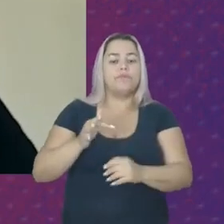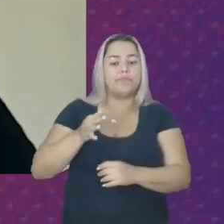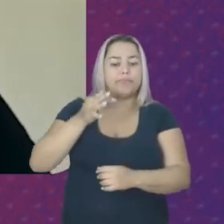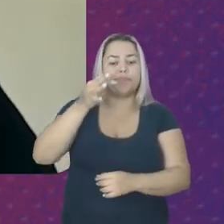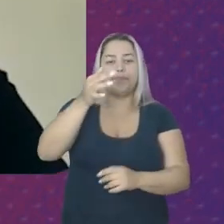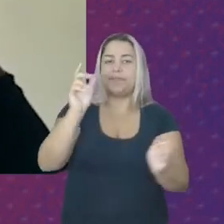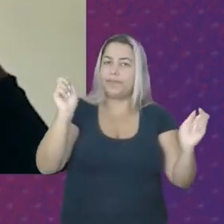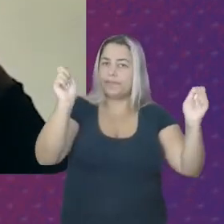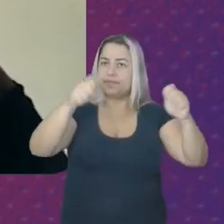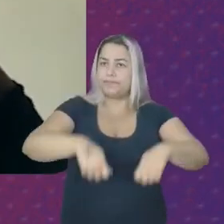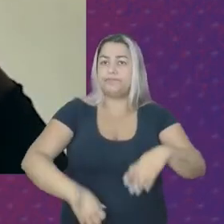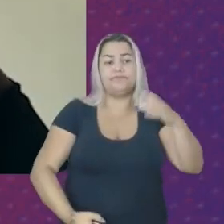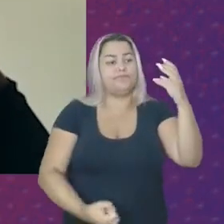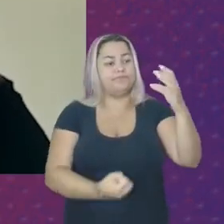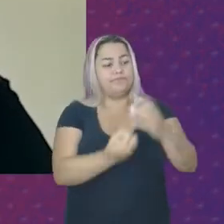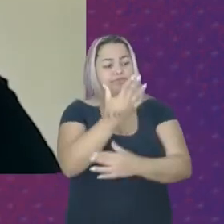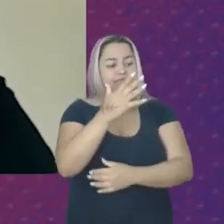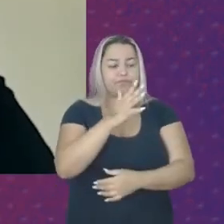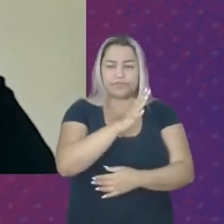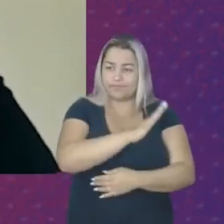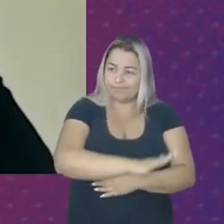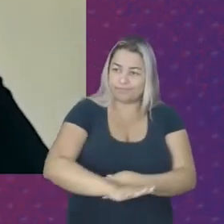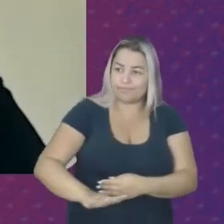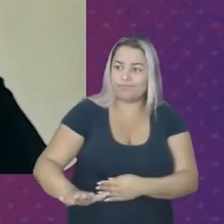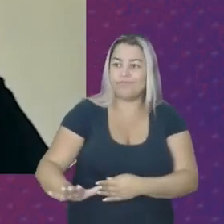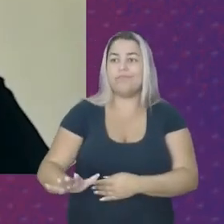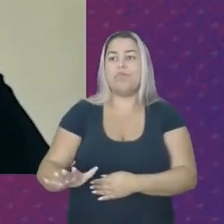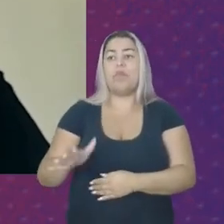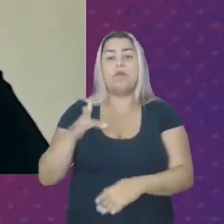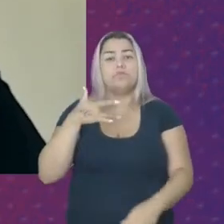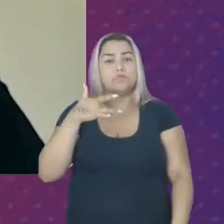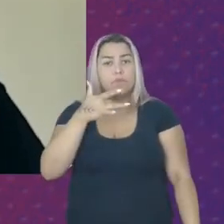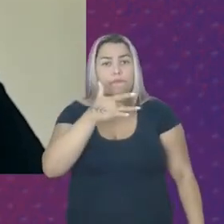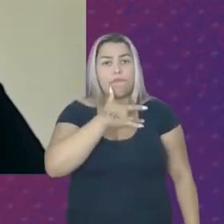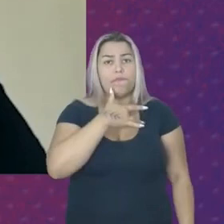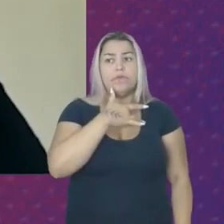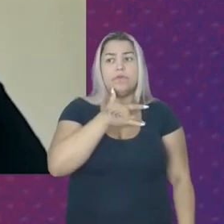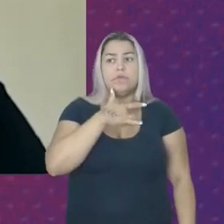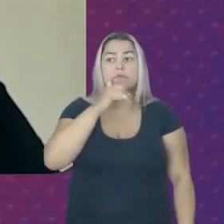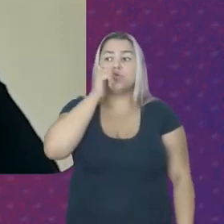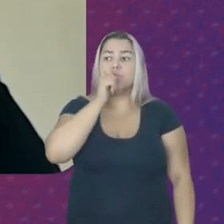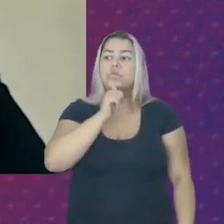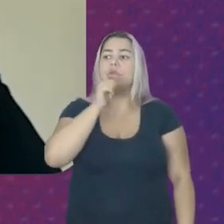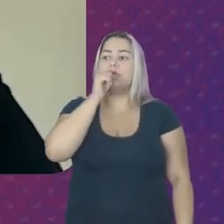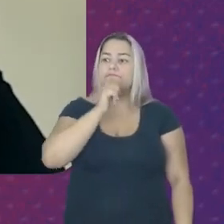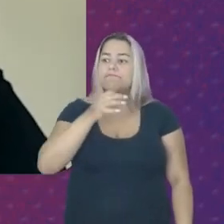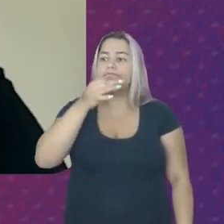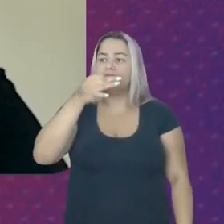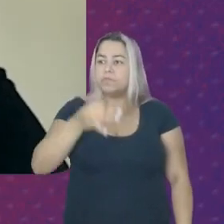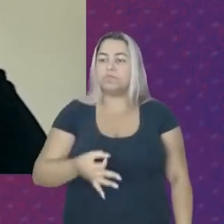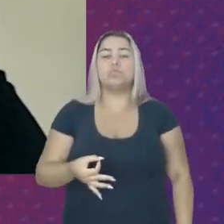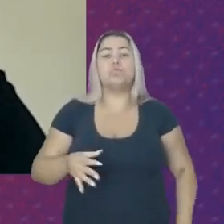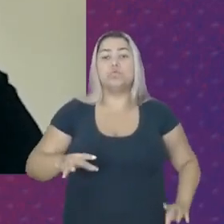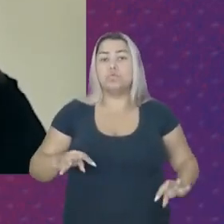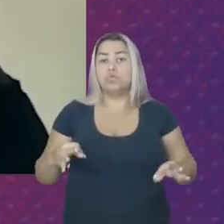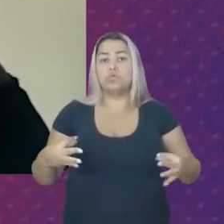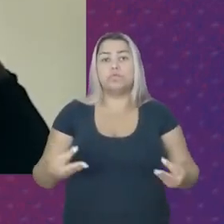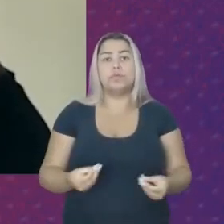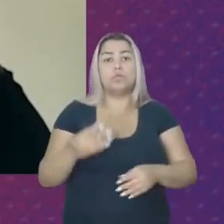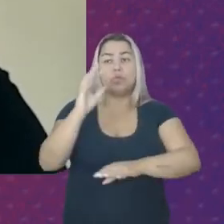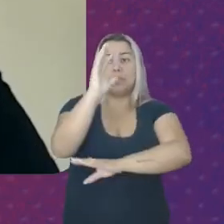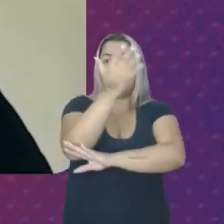que a gente possa criar nossas crianças, para que a gente possa ter mais saúde, e a saúde da mulher, com certeza, tem tudo a ver com o meio